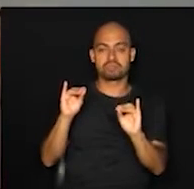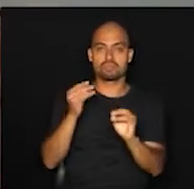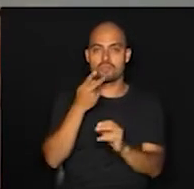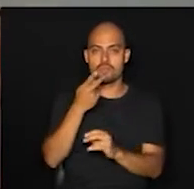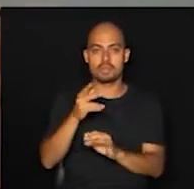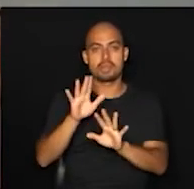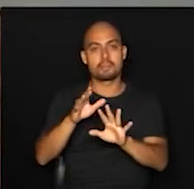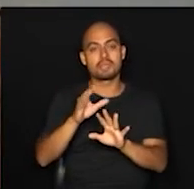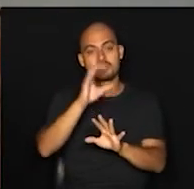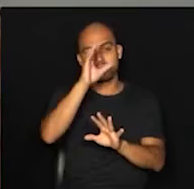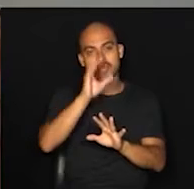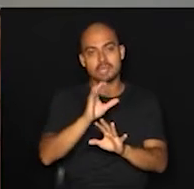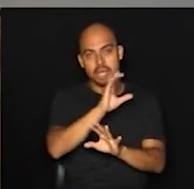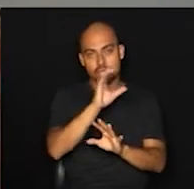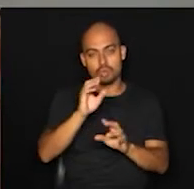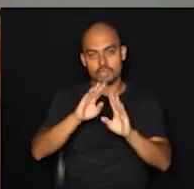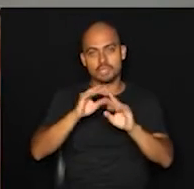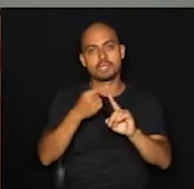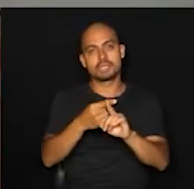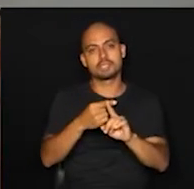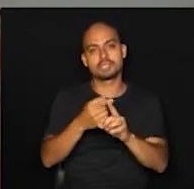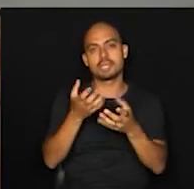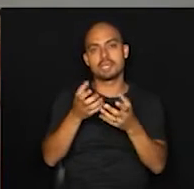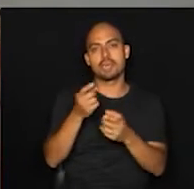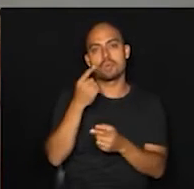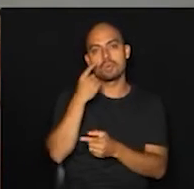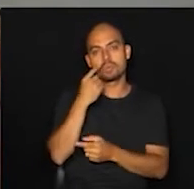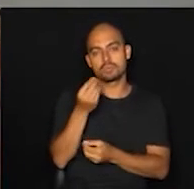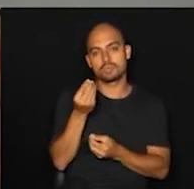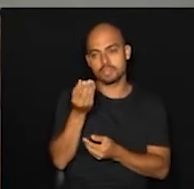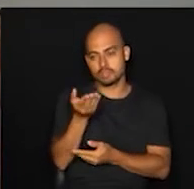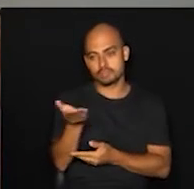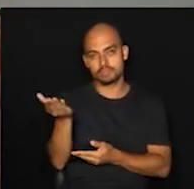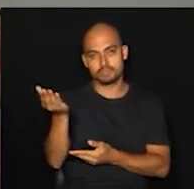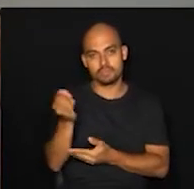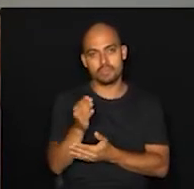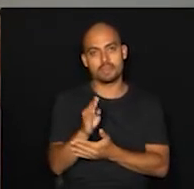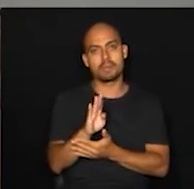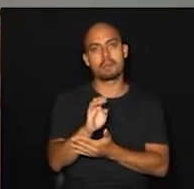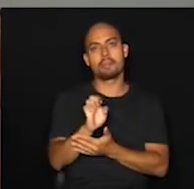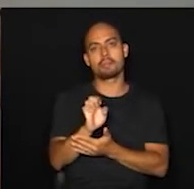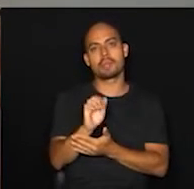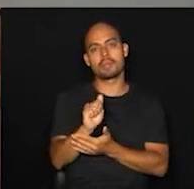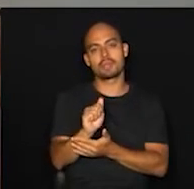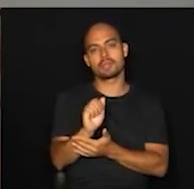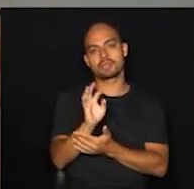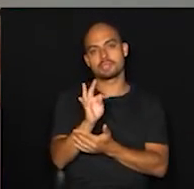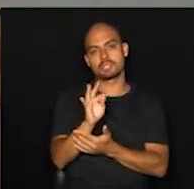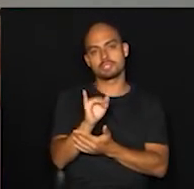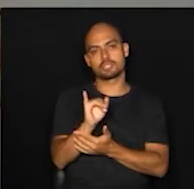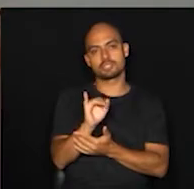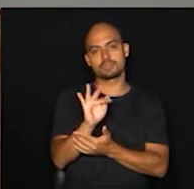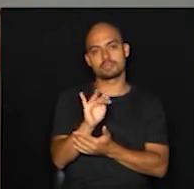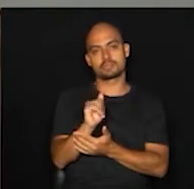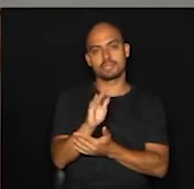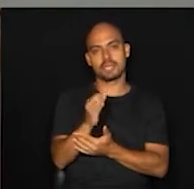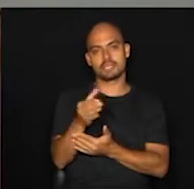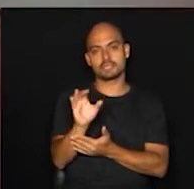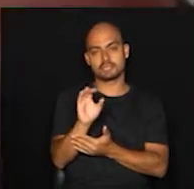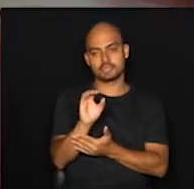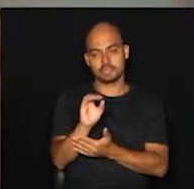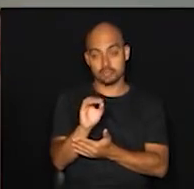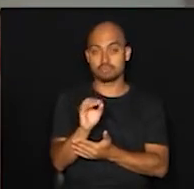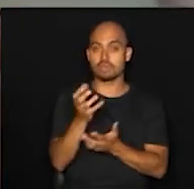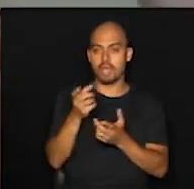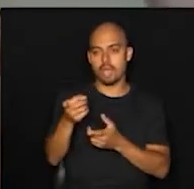porque muitos clérigos querem a beatificação de Dona Isabel. Então, a biografia religiosa dela não está aqui, não tem como,